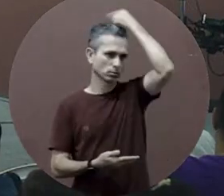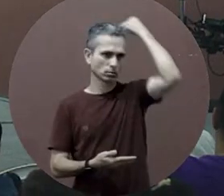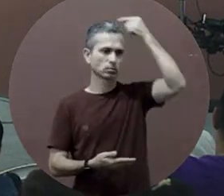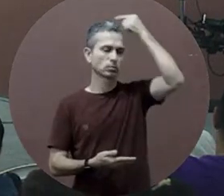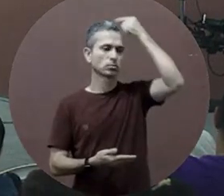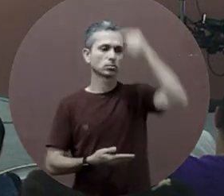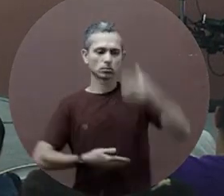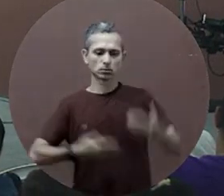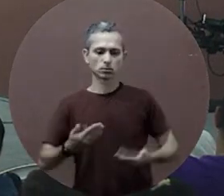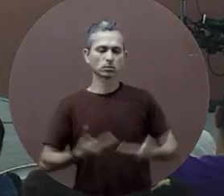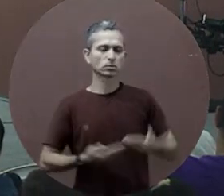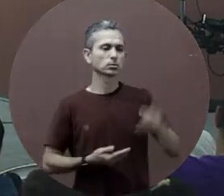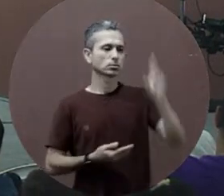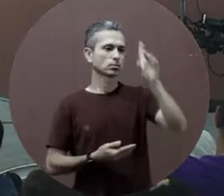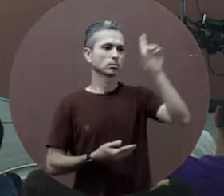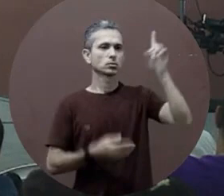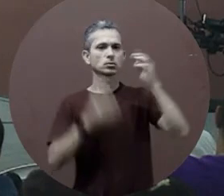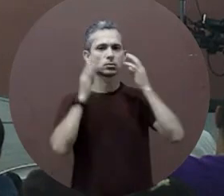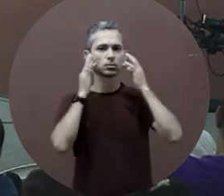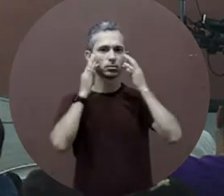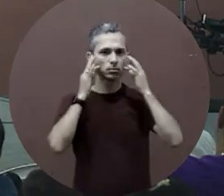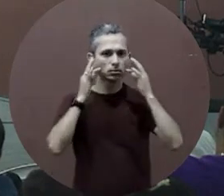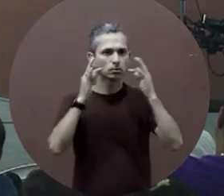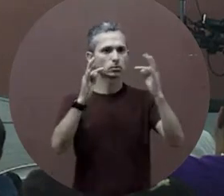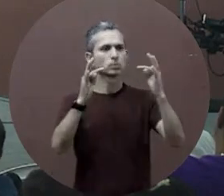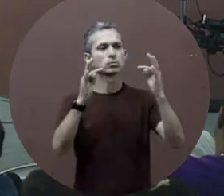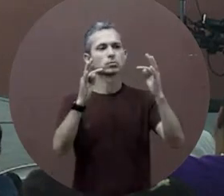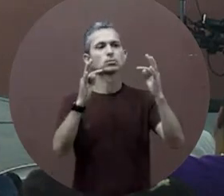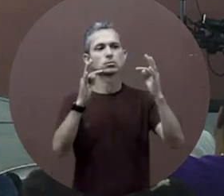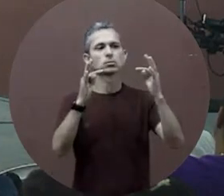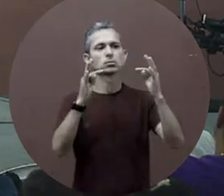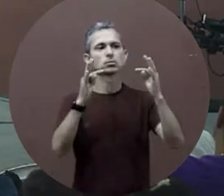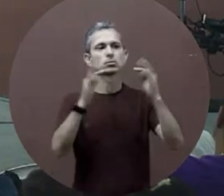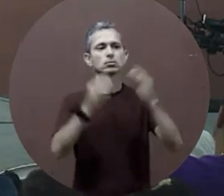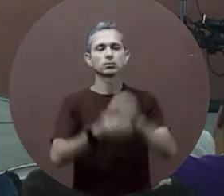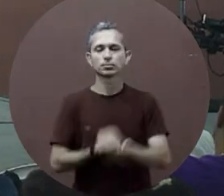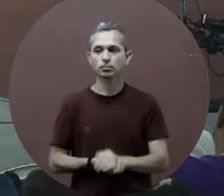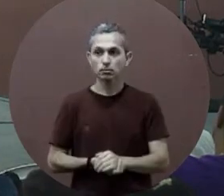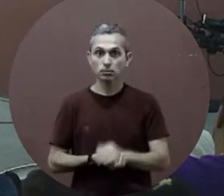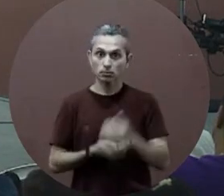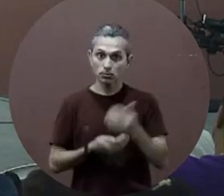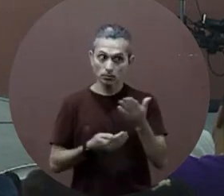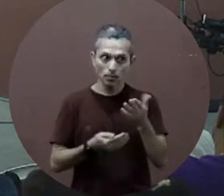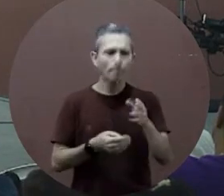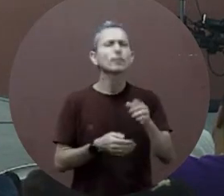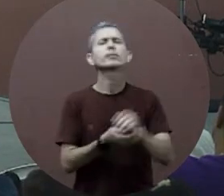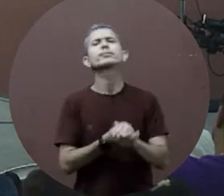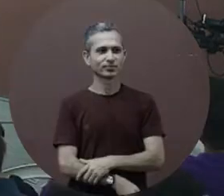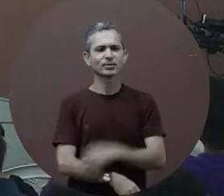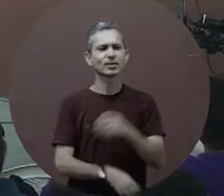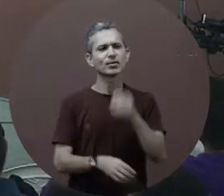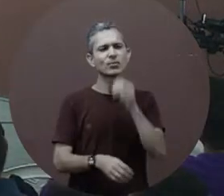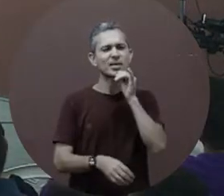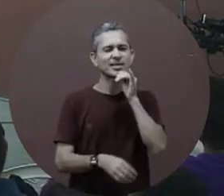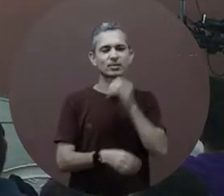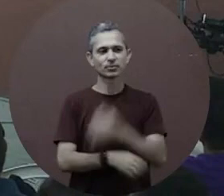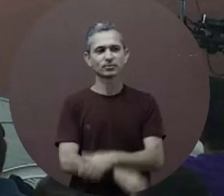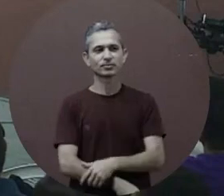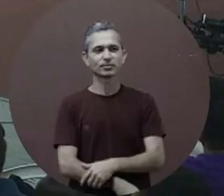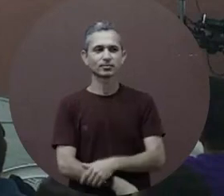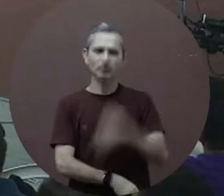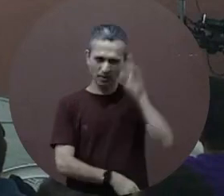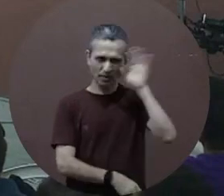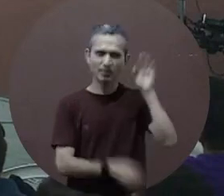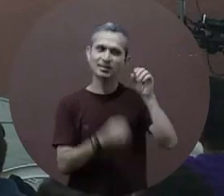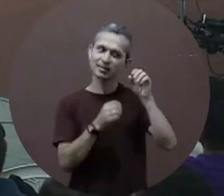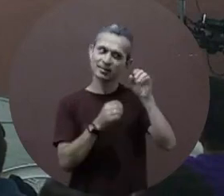Deus, na busca de uma vida de testemunho. Meu irmão, teve culto hoje, cadê você na igreja? Imagina se fosse assim, estava um